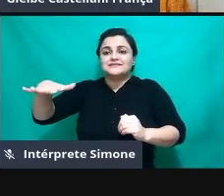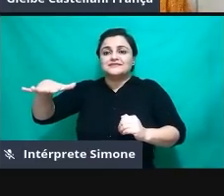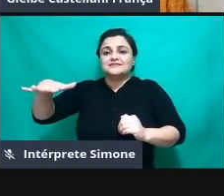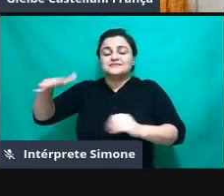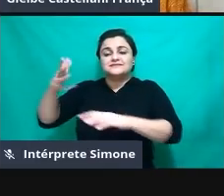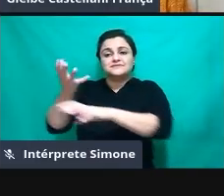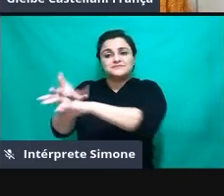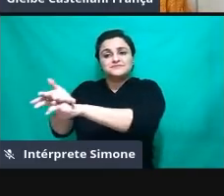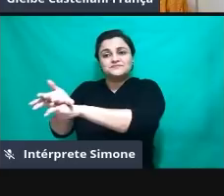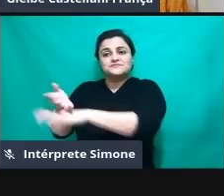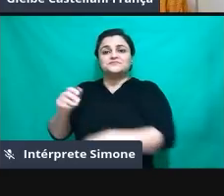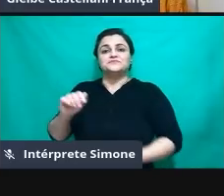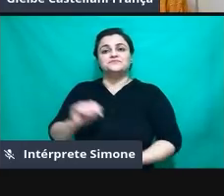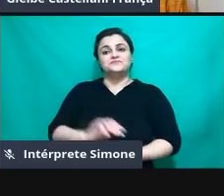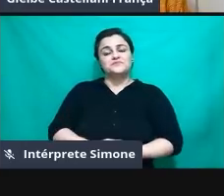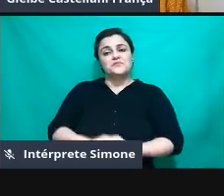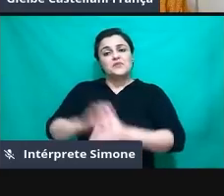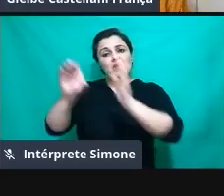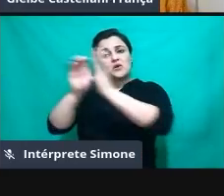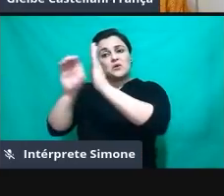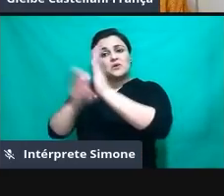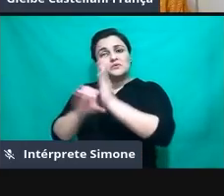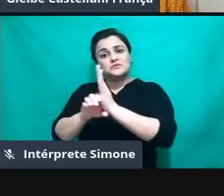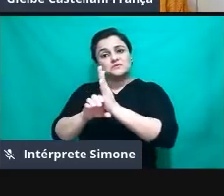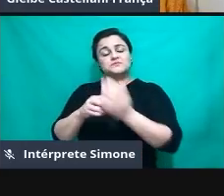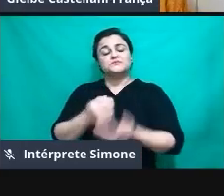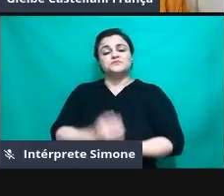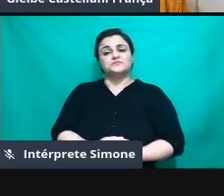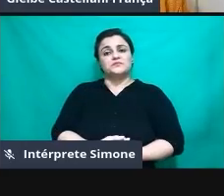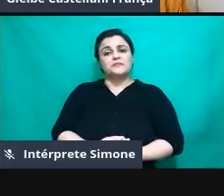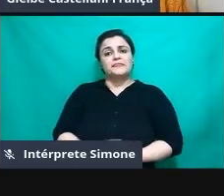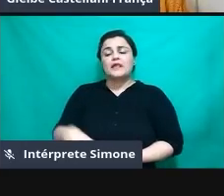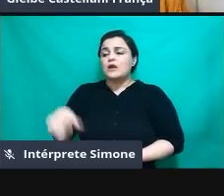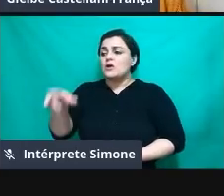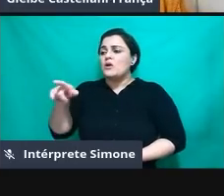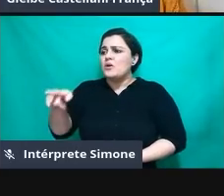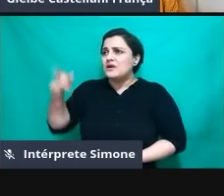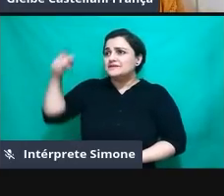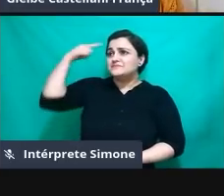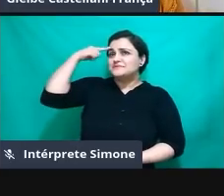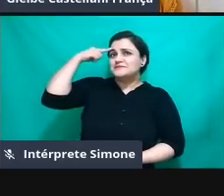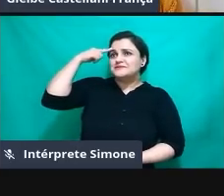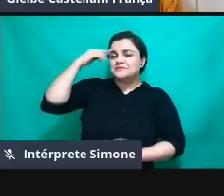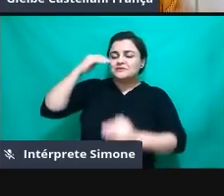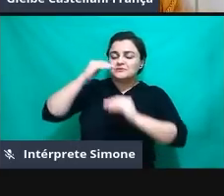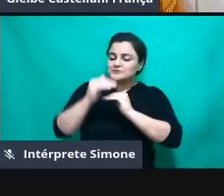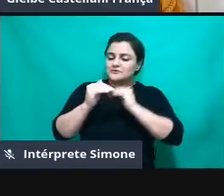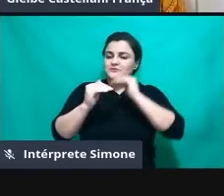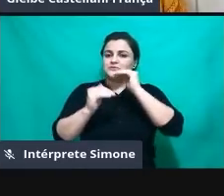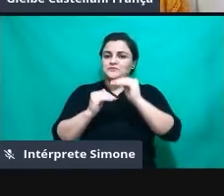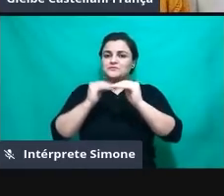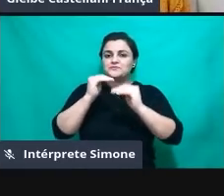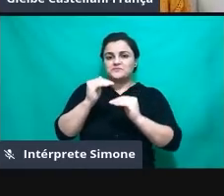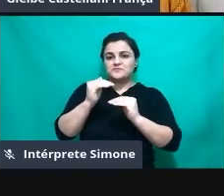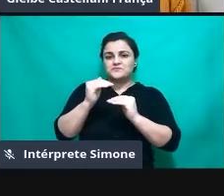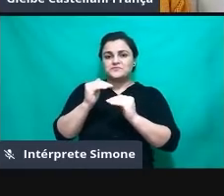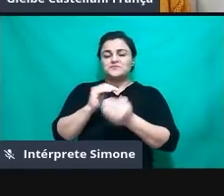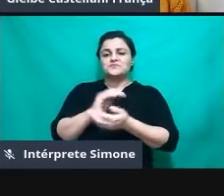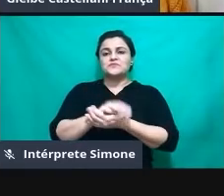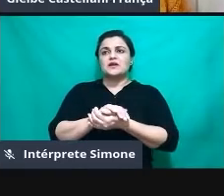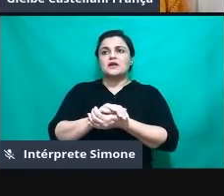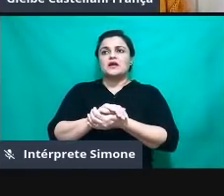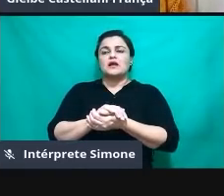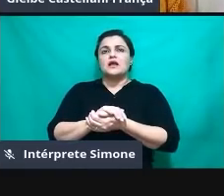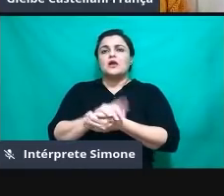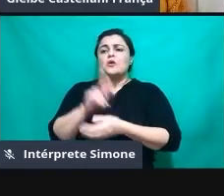eu estou trabalhando a construção do pensamento algébrico com a minha criança. Quando eu falo